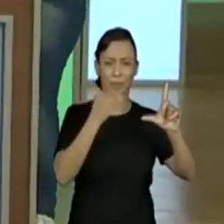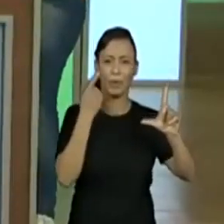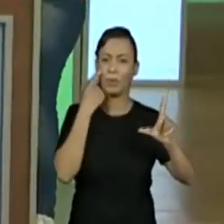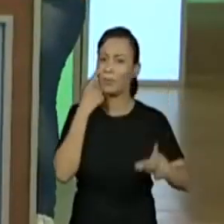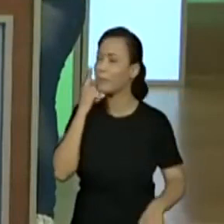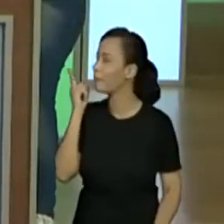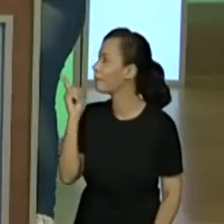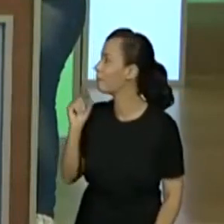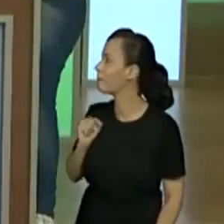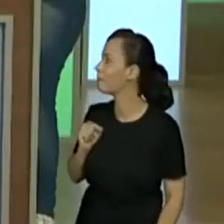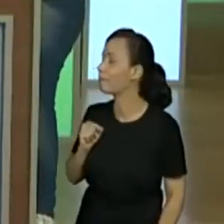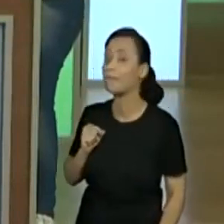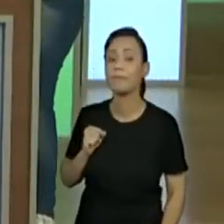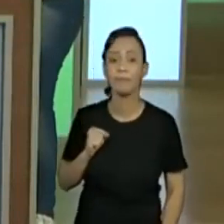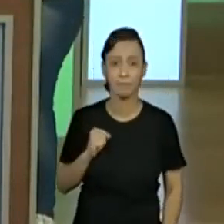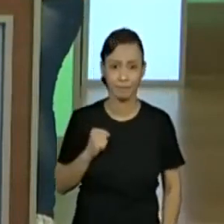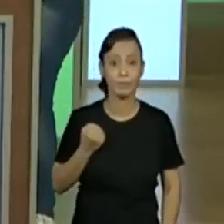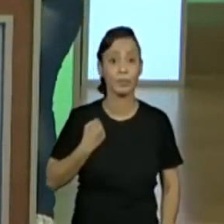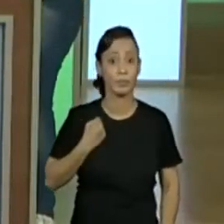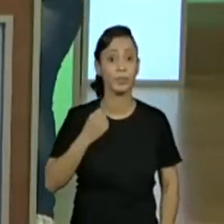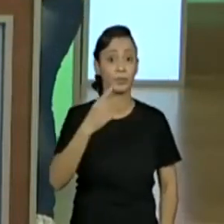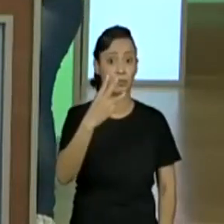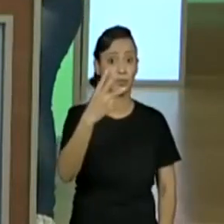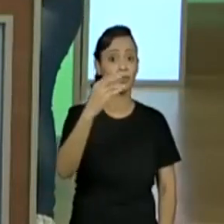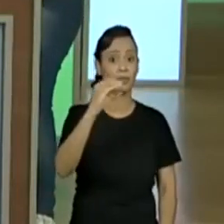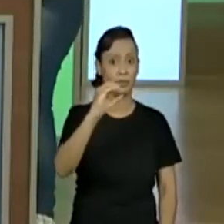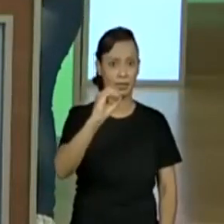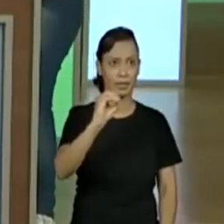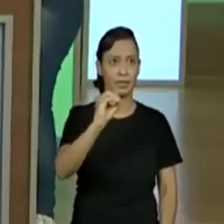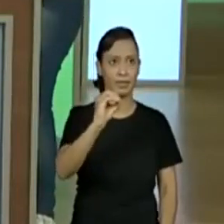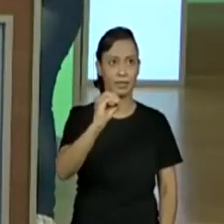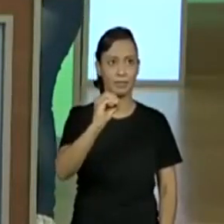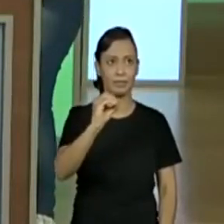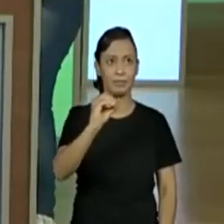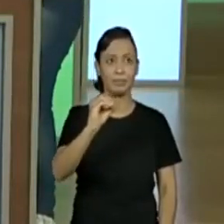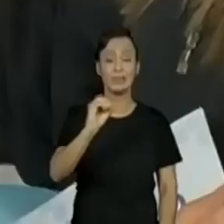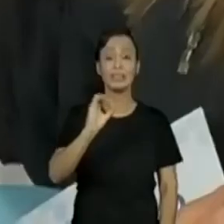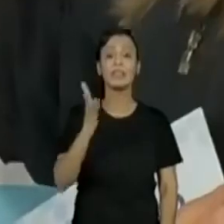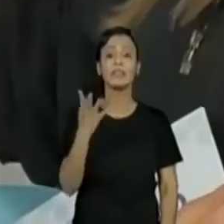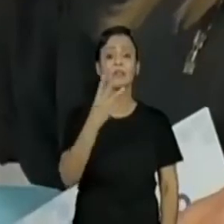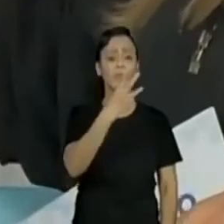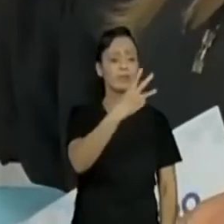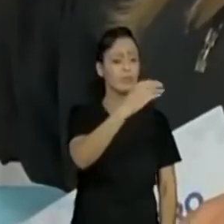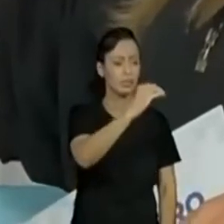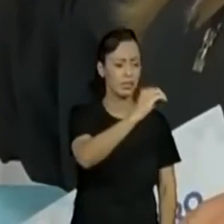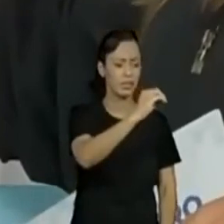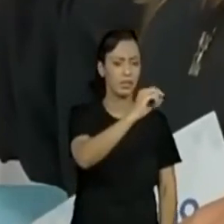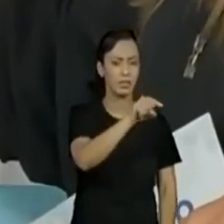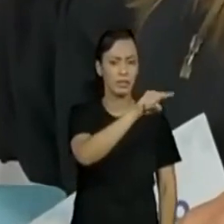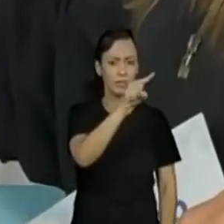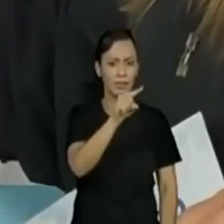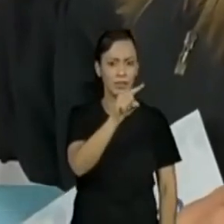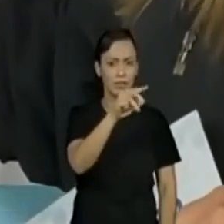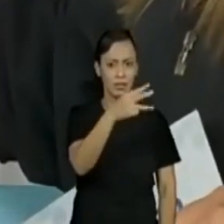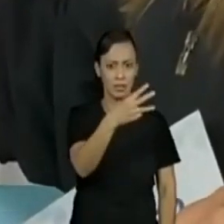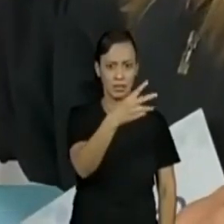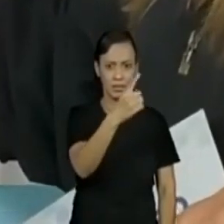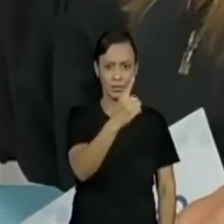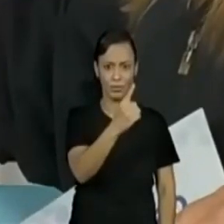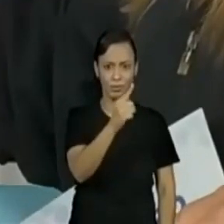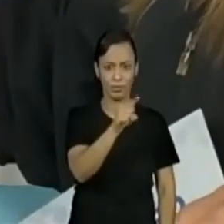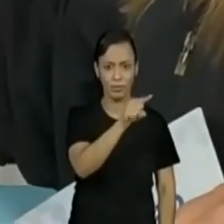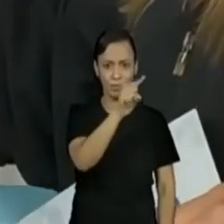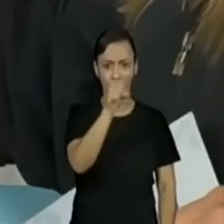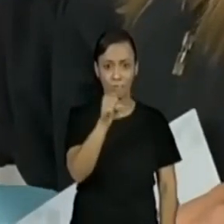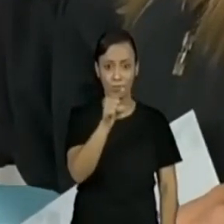temos? Se eu pular uma casa, se eu contar de um em um, o próximo número é o 31. Mas como